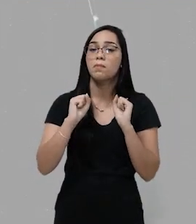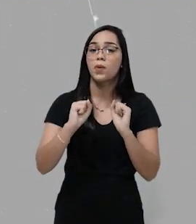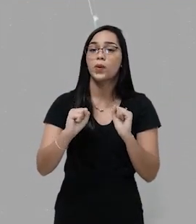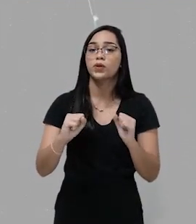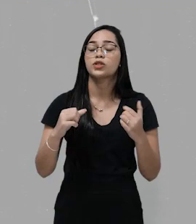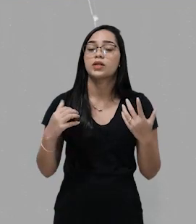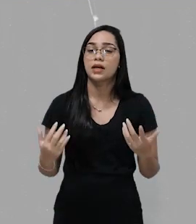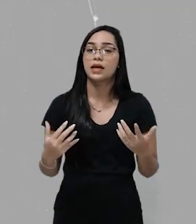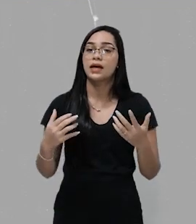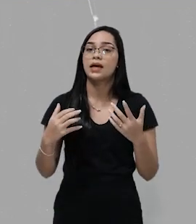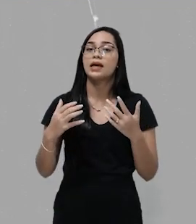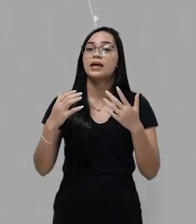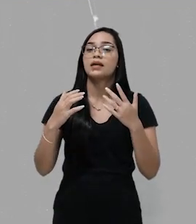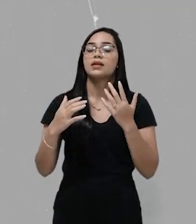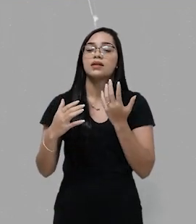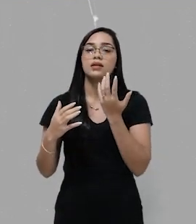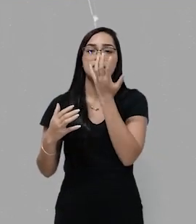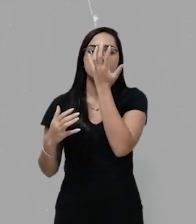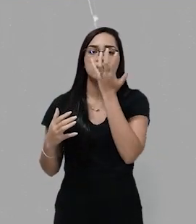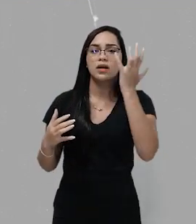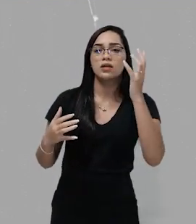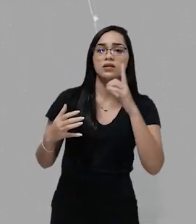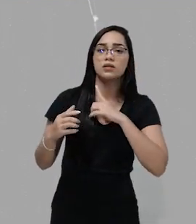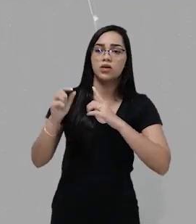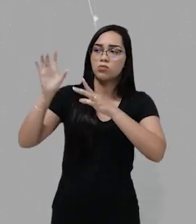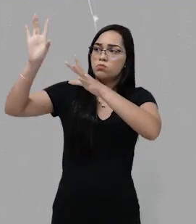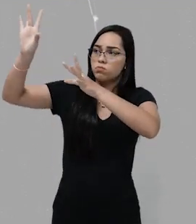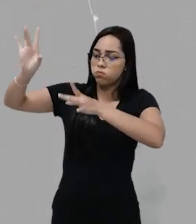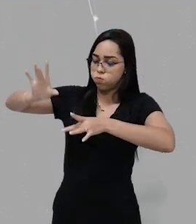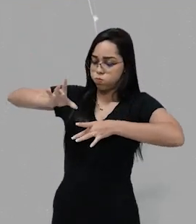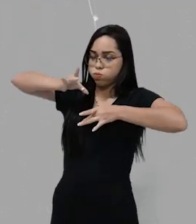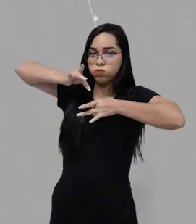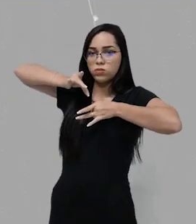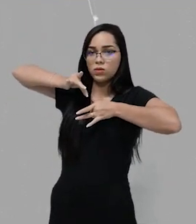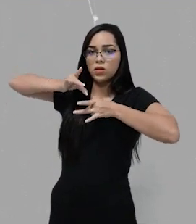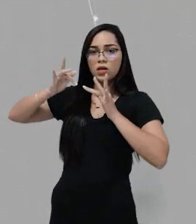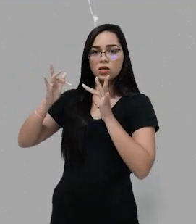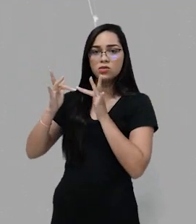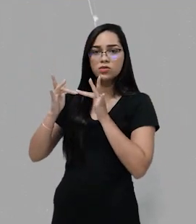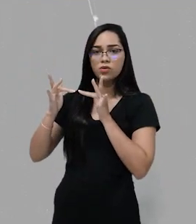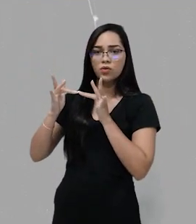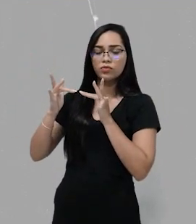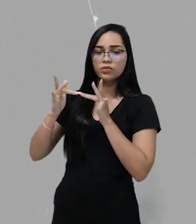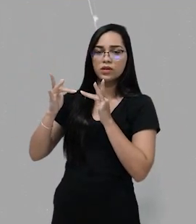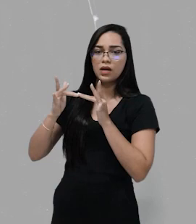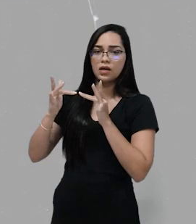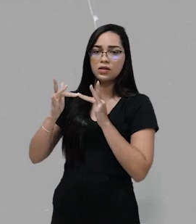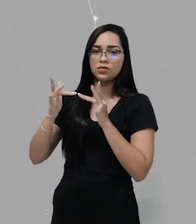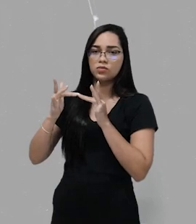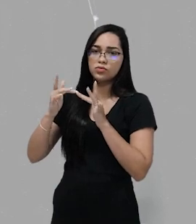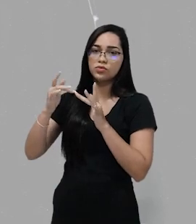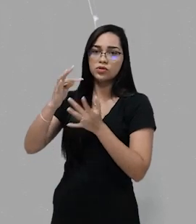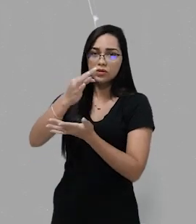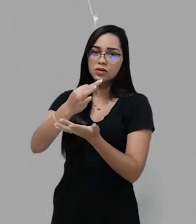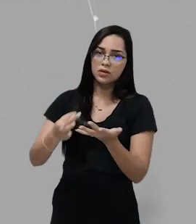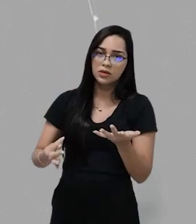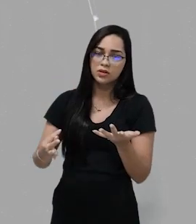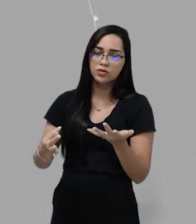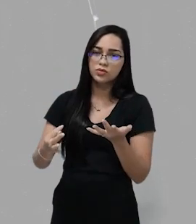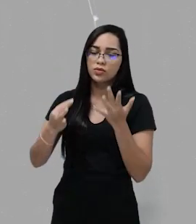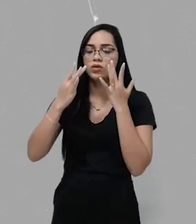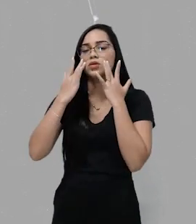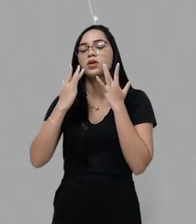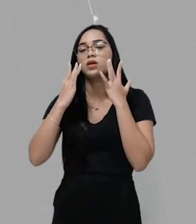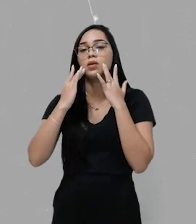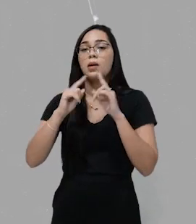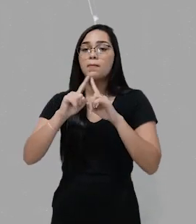ser encenadas e o povo tivesse mais contato com esse tipo de texto, o texto